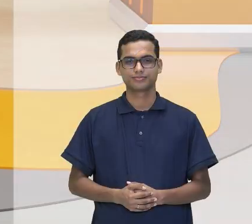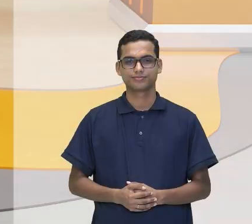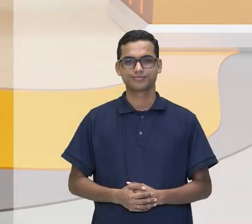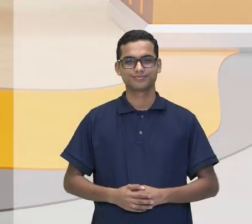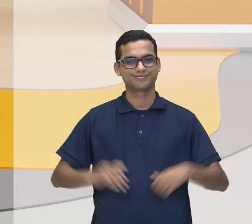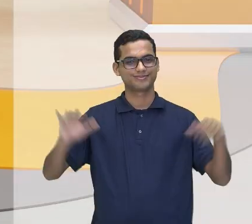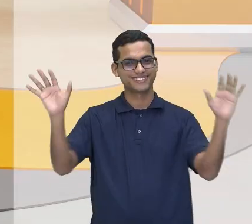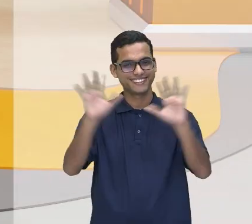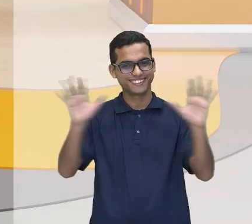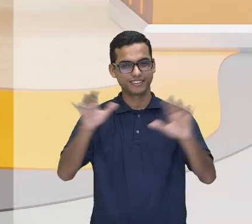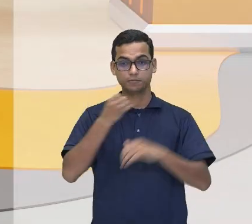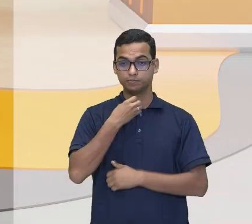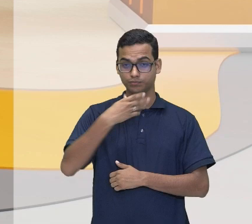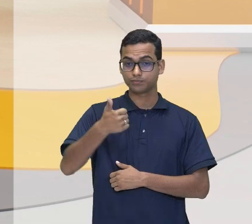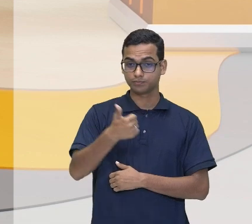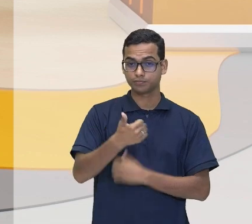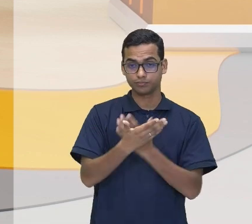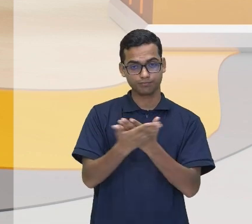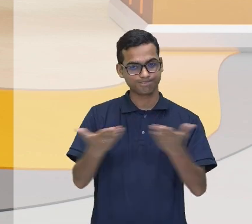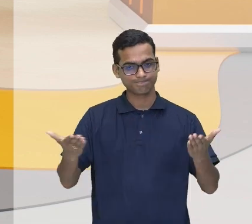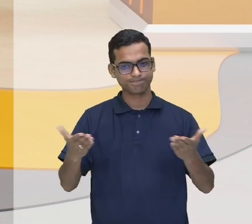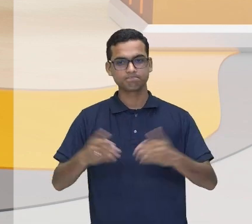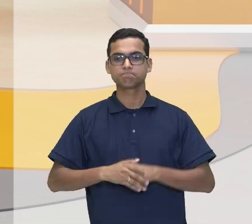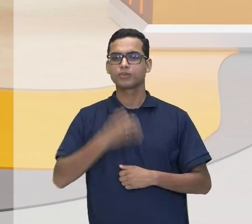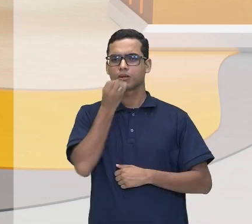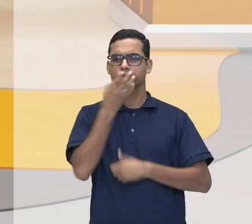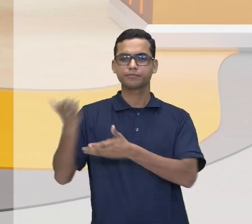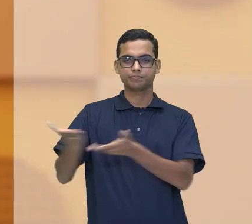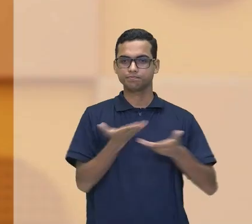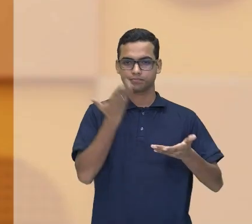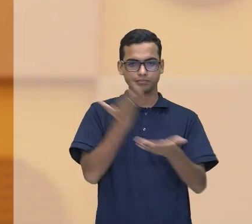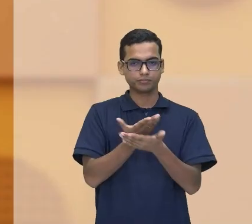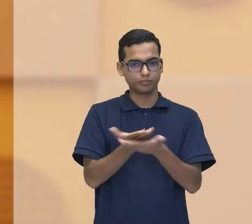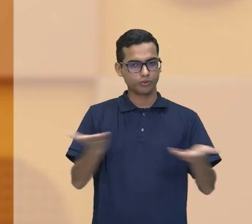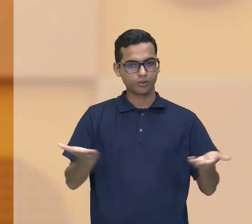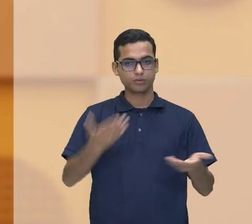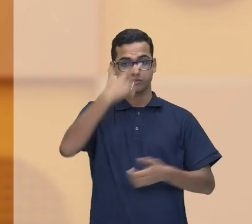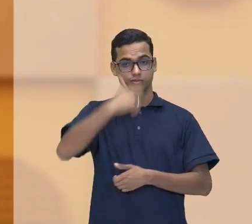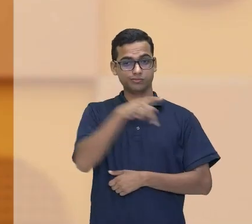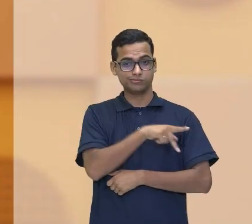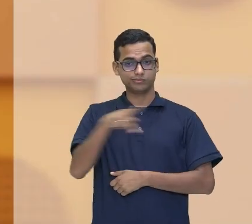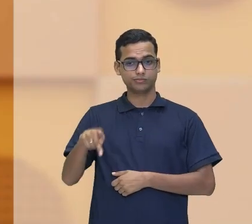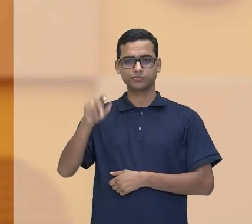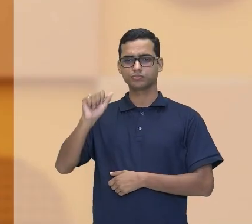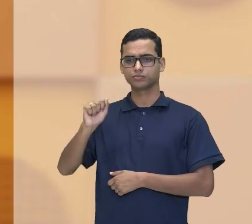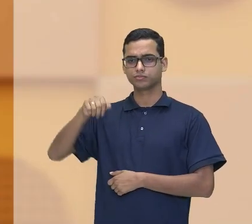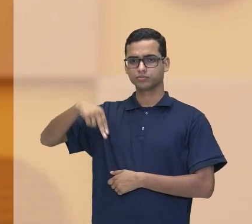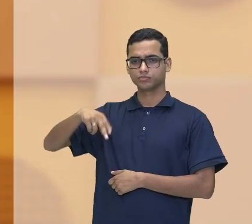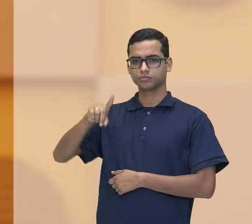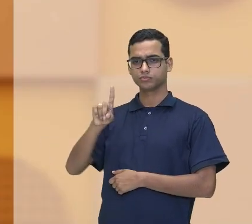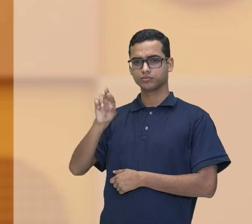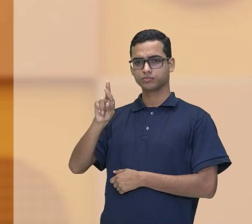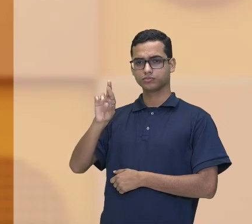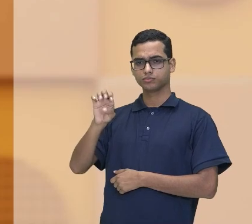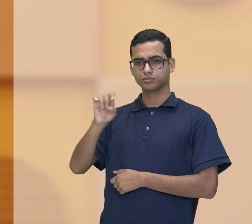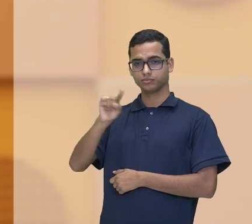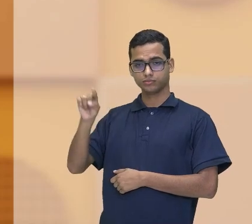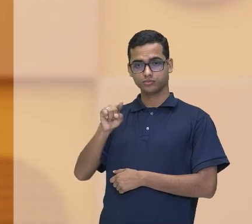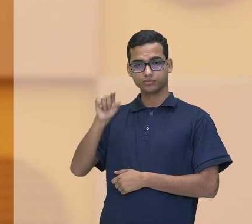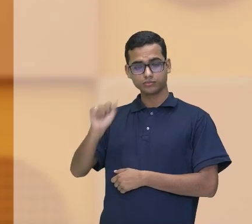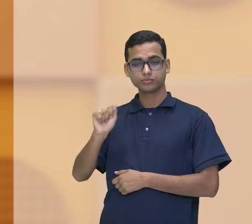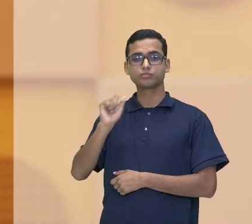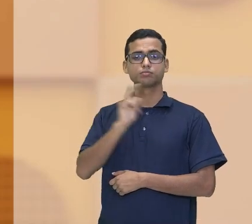Olá, tudo bem com vocês? Sejam todos bem-vindos. Sou a professora Andresa Xavier, professora do componente